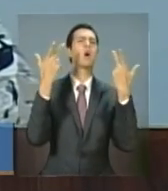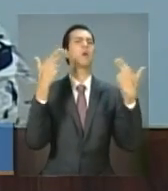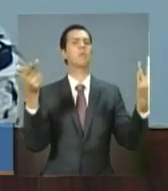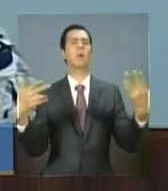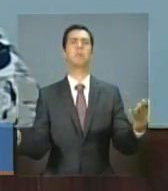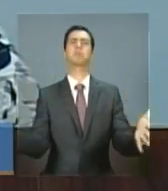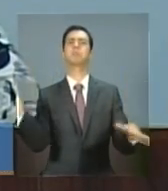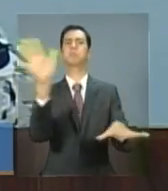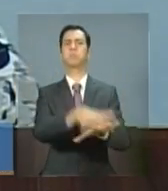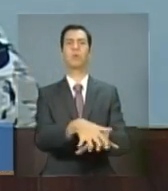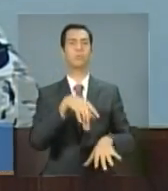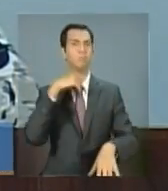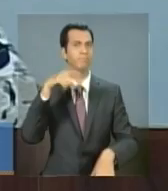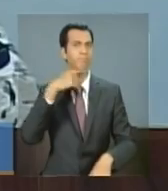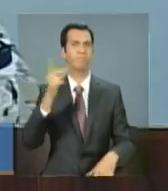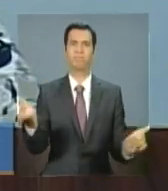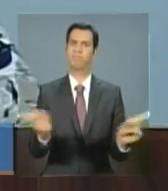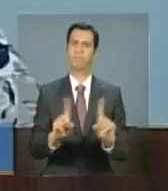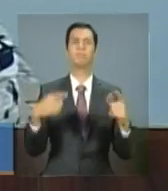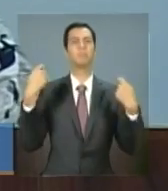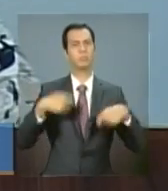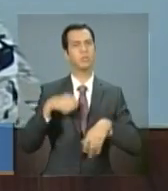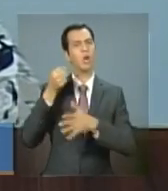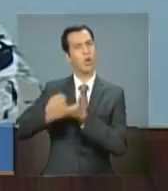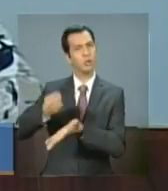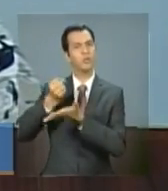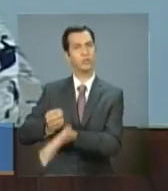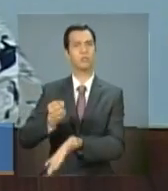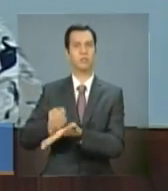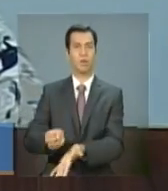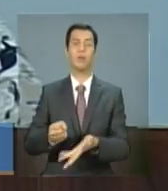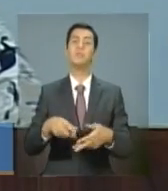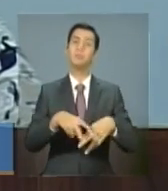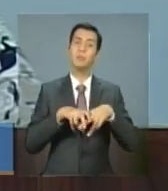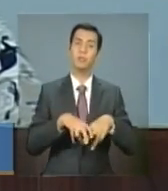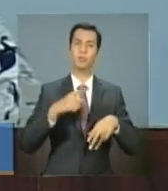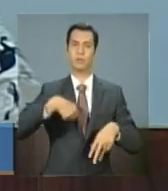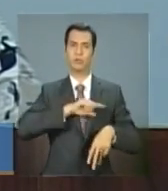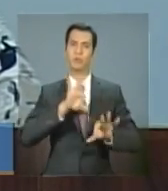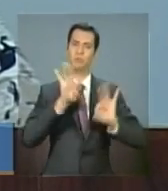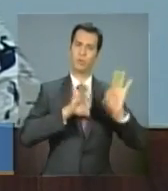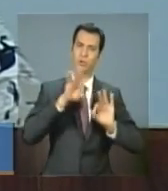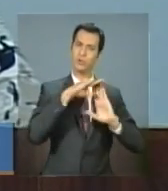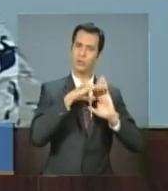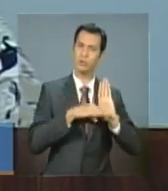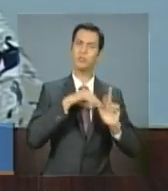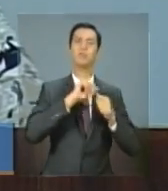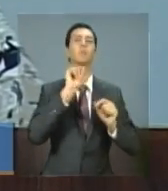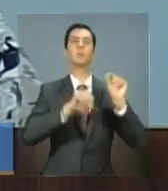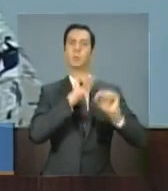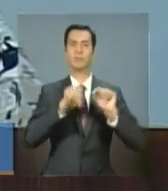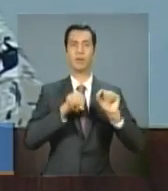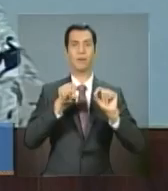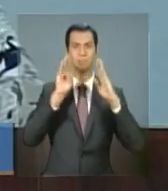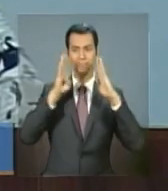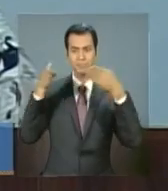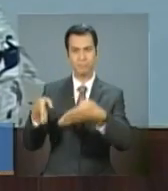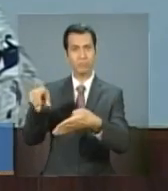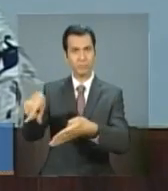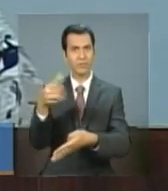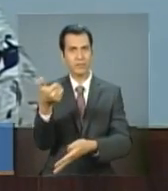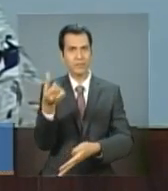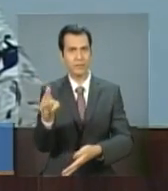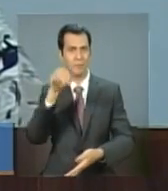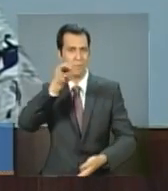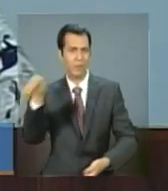nesse Brasil cheio de oportunidades. Isso é o Brasil sem miséria. É olhar esses 16 milhões de brasileiros e entender